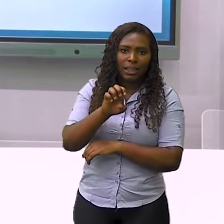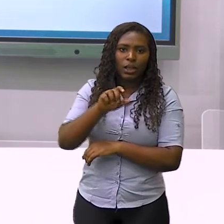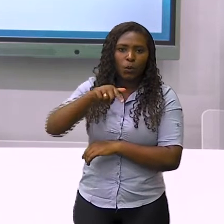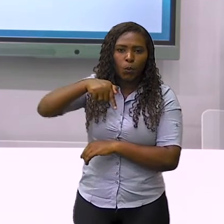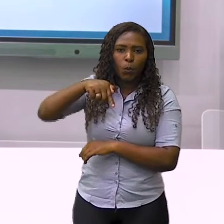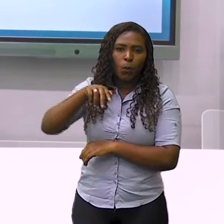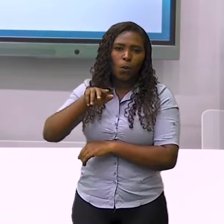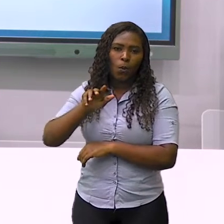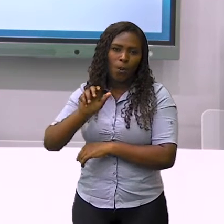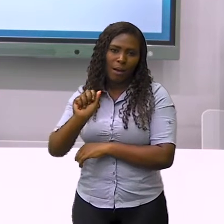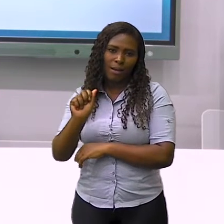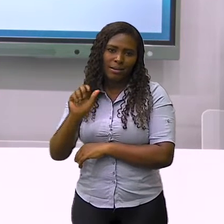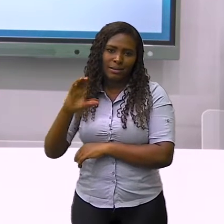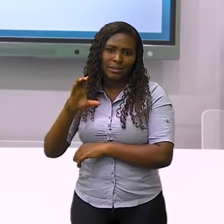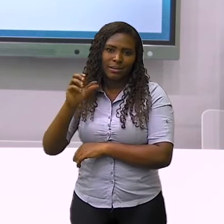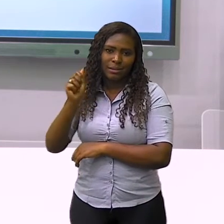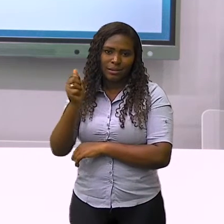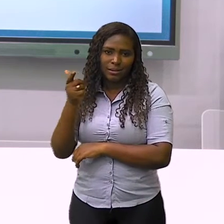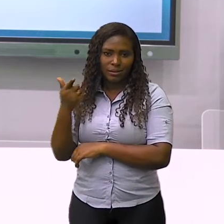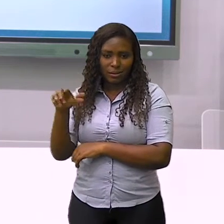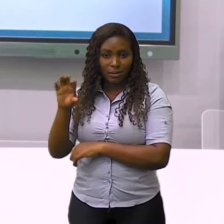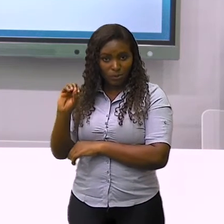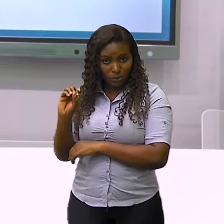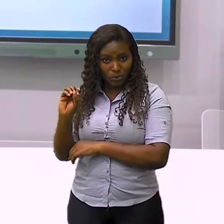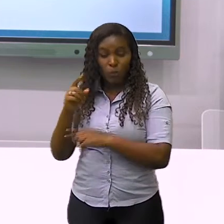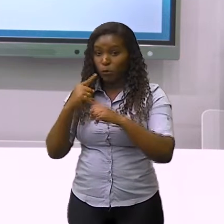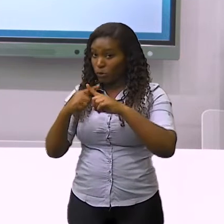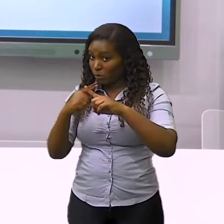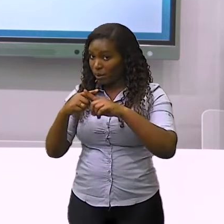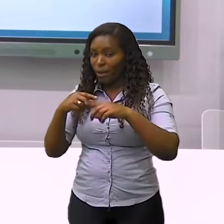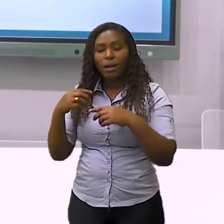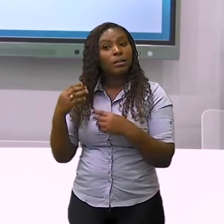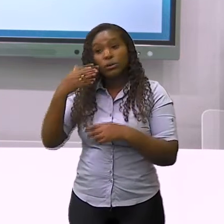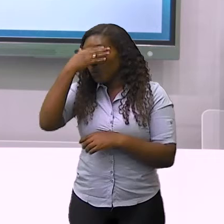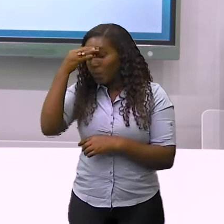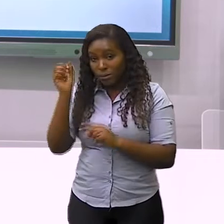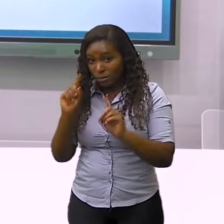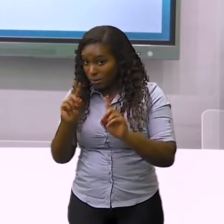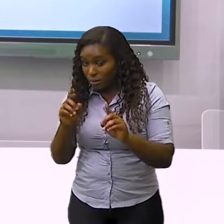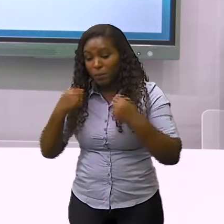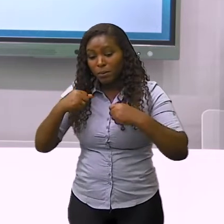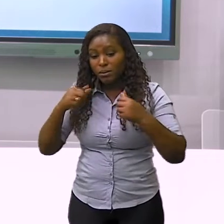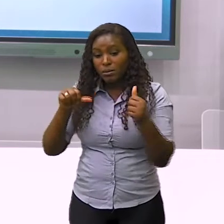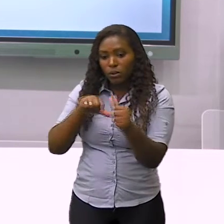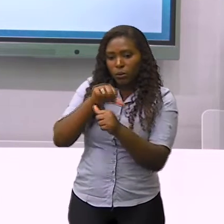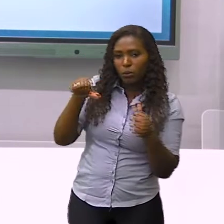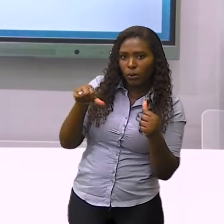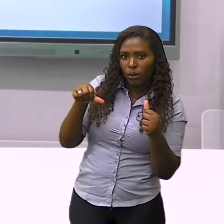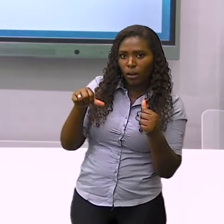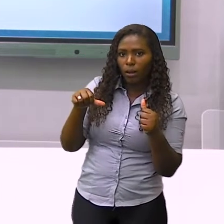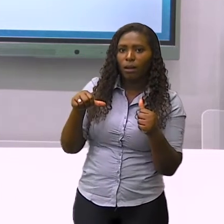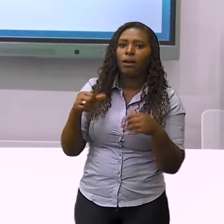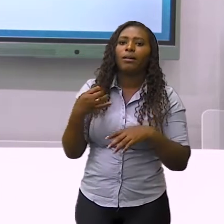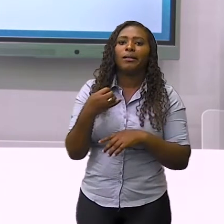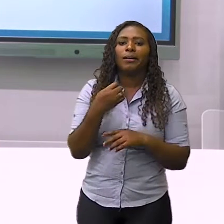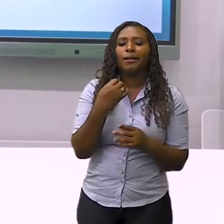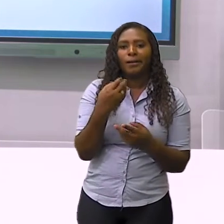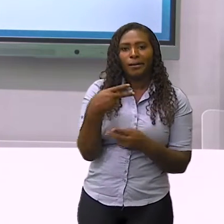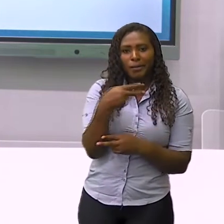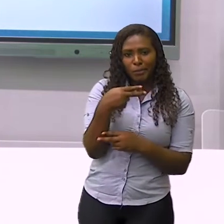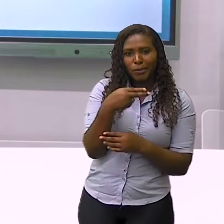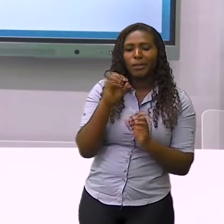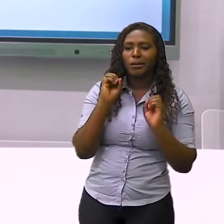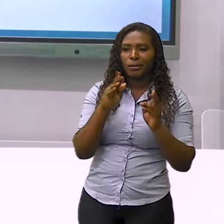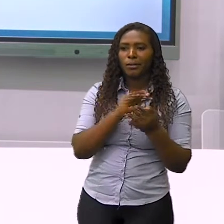que a equação. O menor é uma inequação. O que é uma inequação? É toda sentença